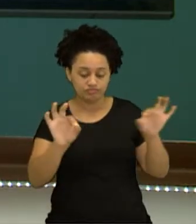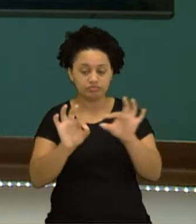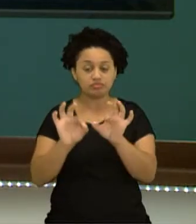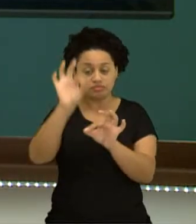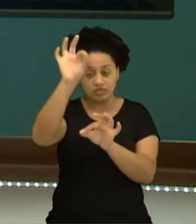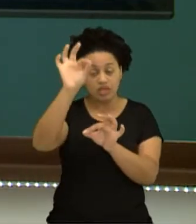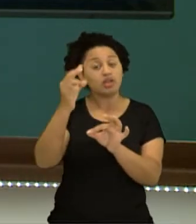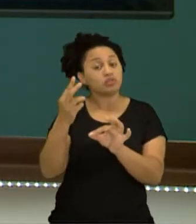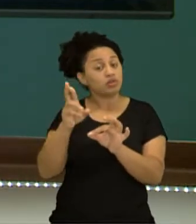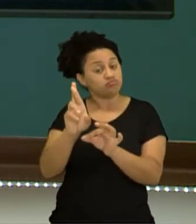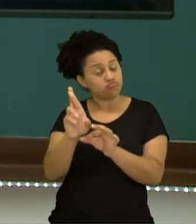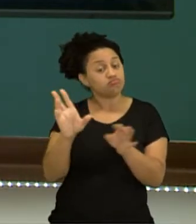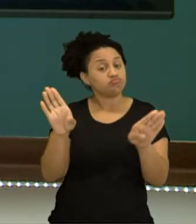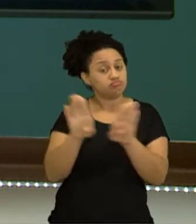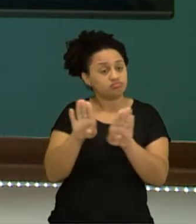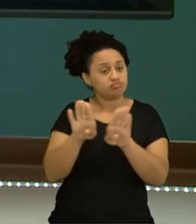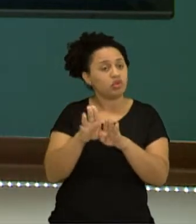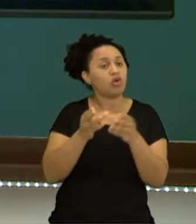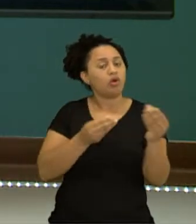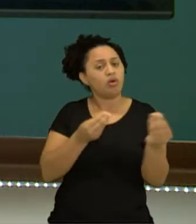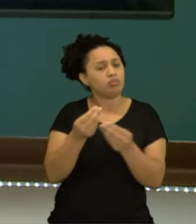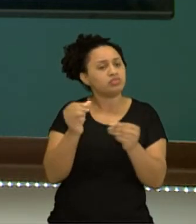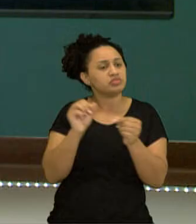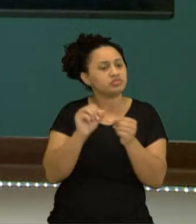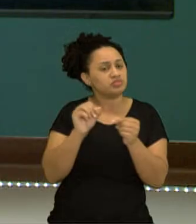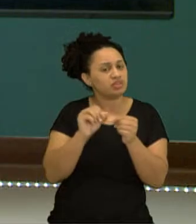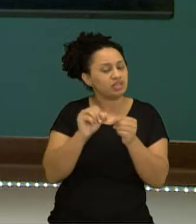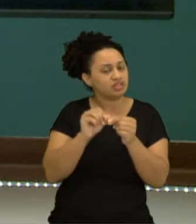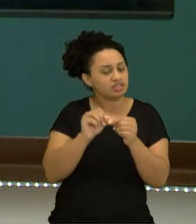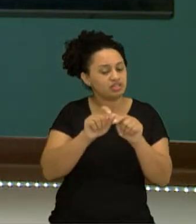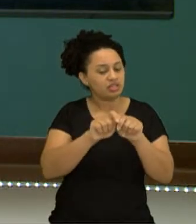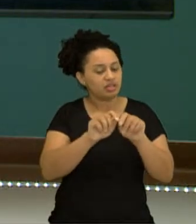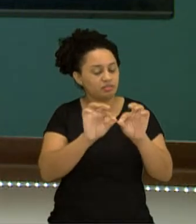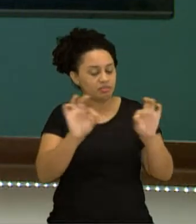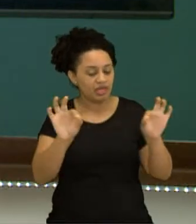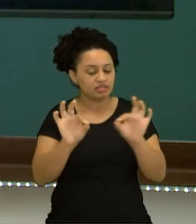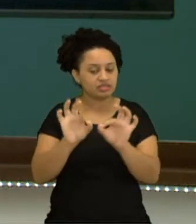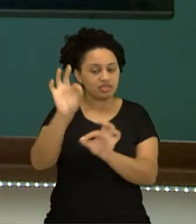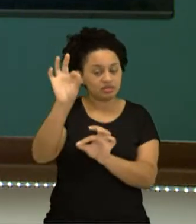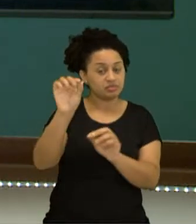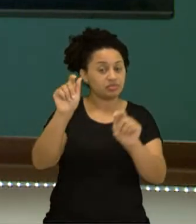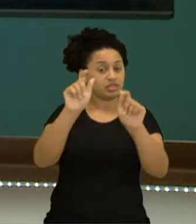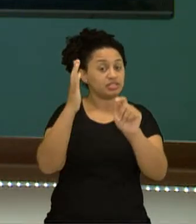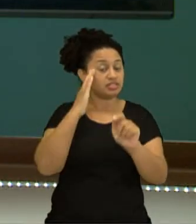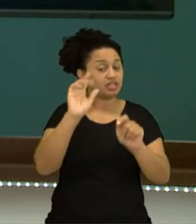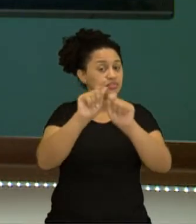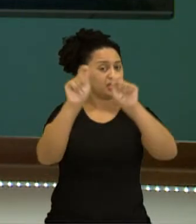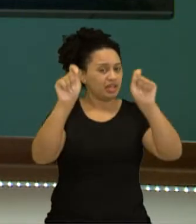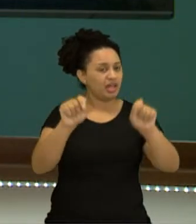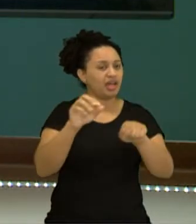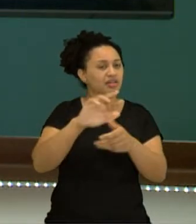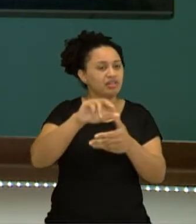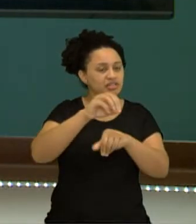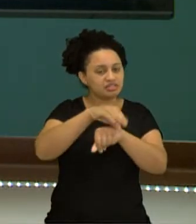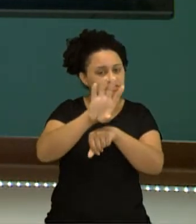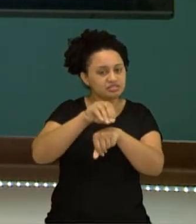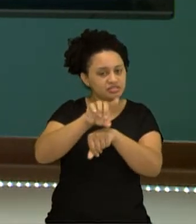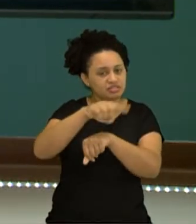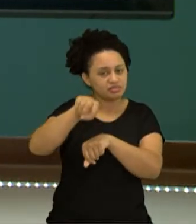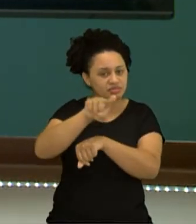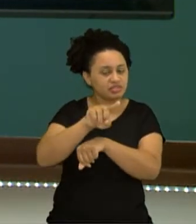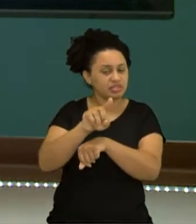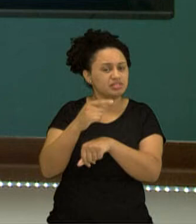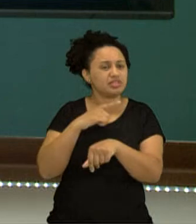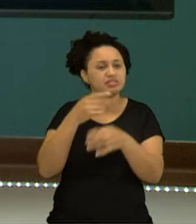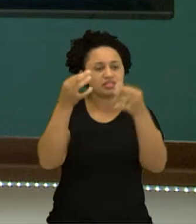2R e a base 2R. Como é que a gente calcula a área? Base vezes a altura. Já dei bastante dica para vocês, então por isso que tenho certeza que